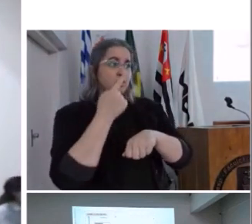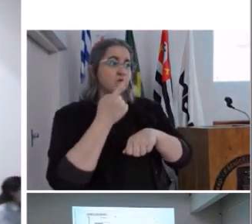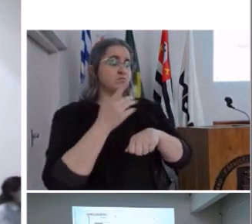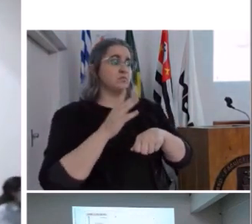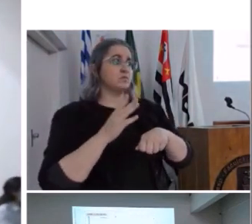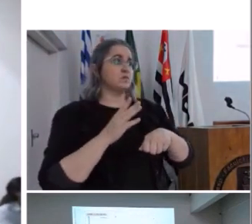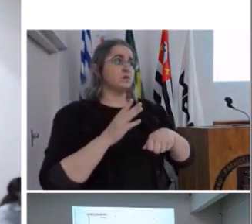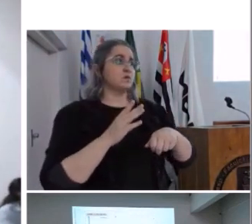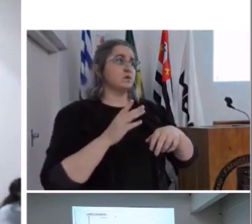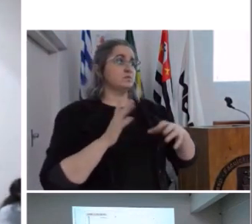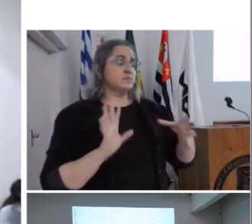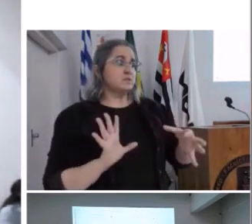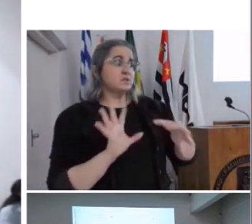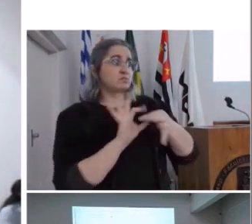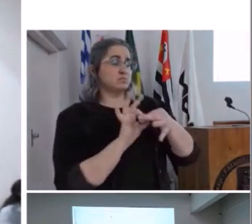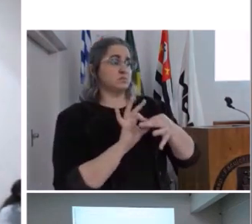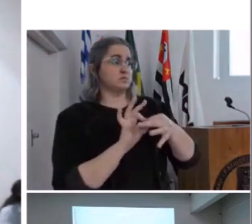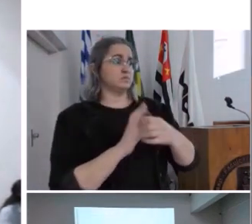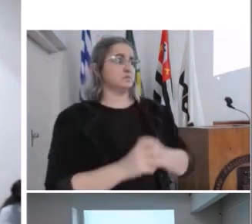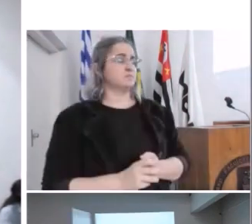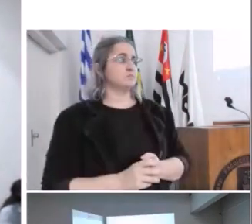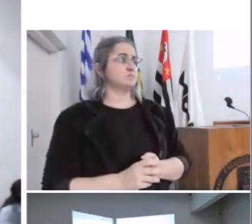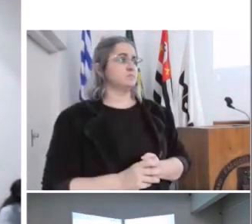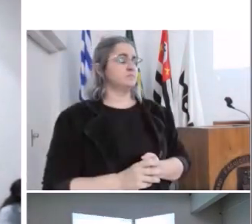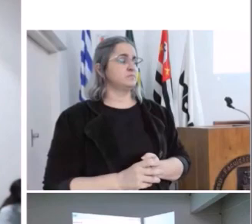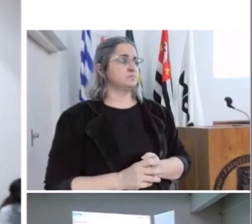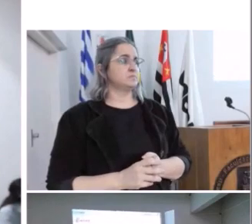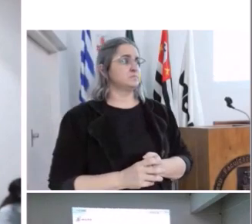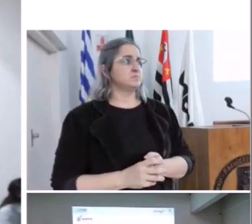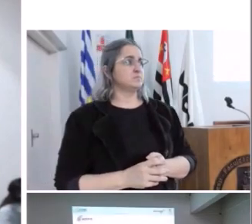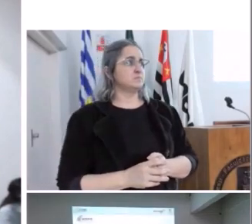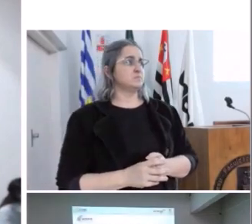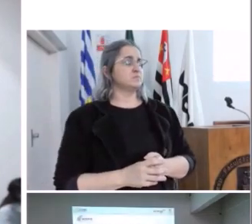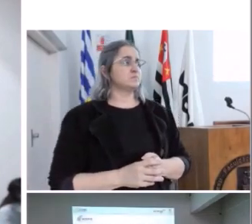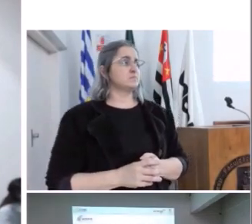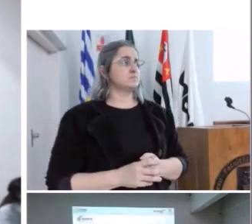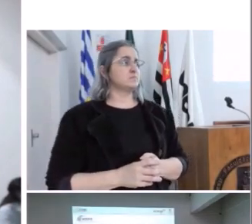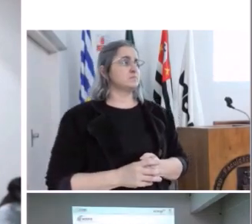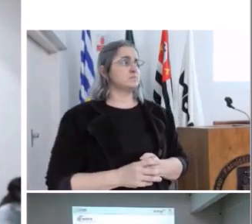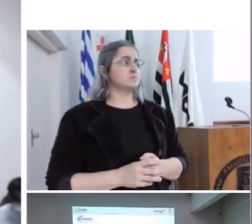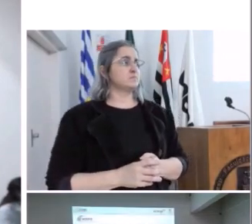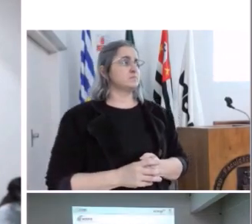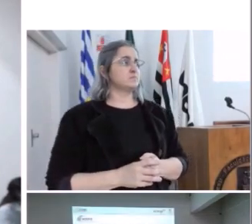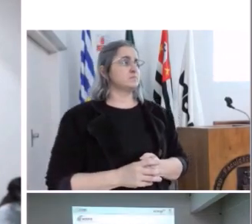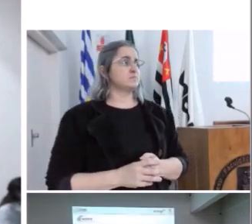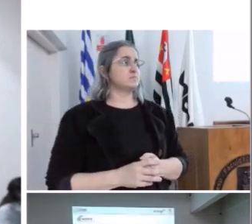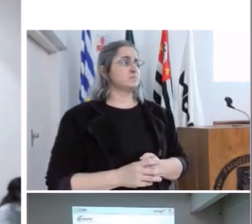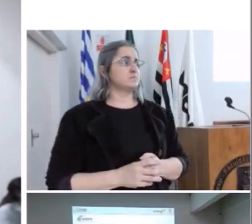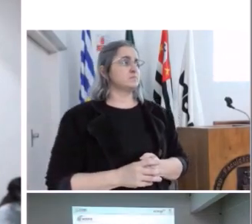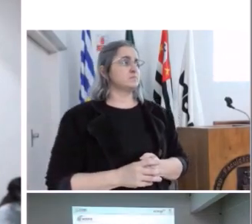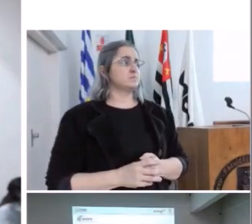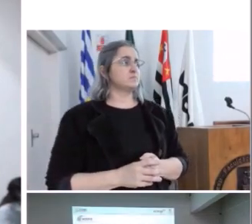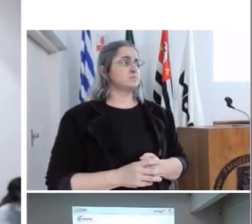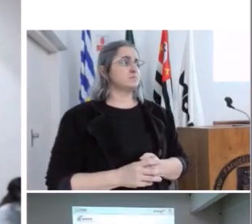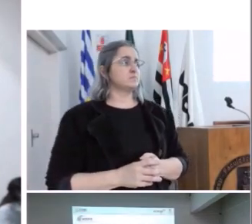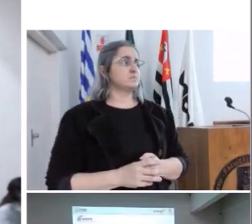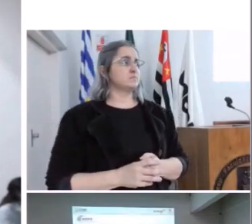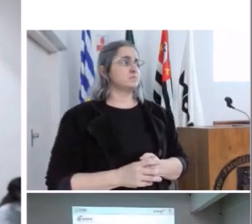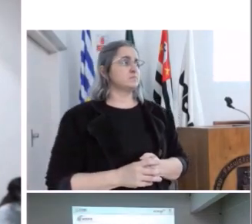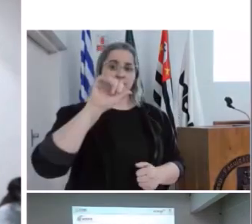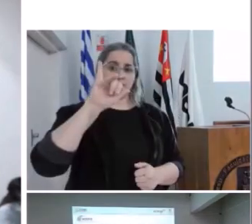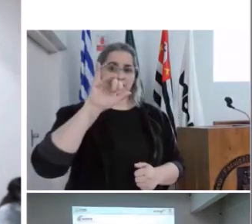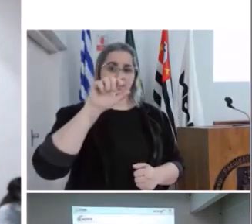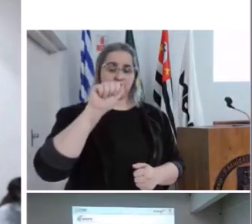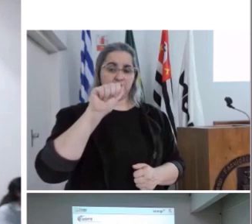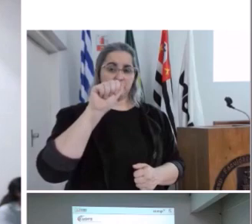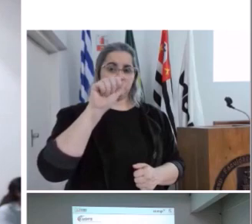paliativos, ele tem tudo a ver com as doenças que ameaçam a continuidade da vida. E, às